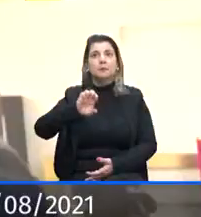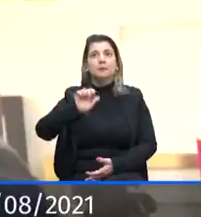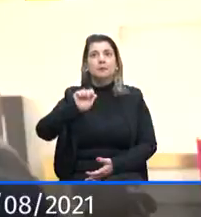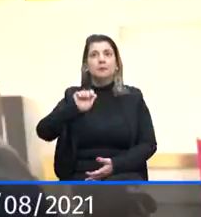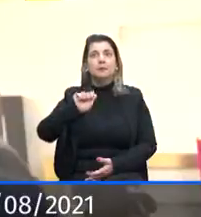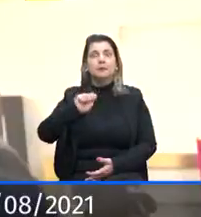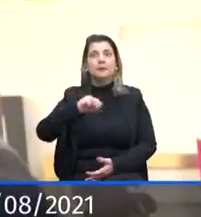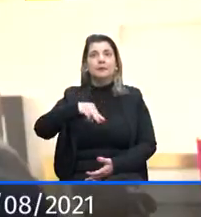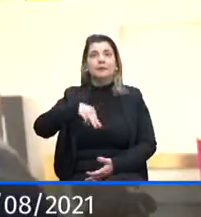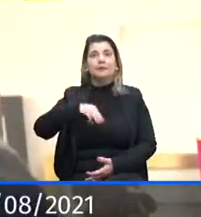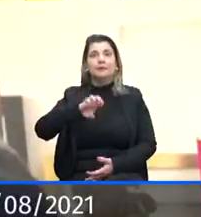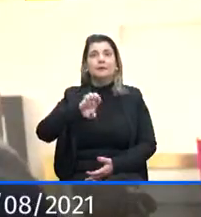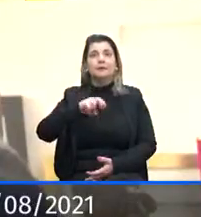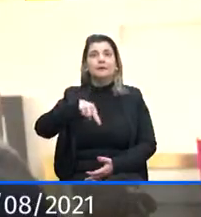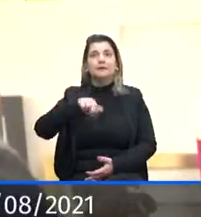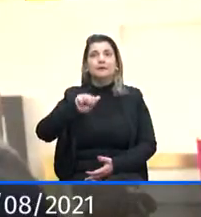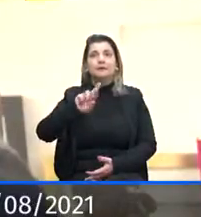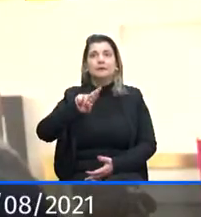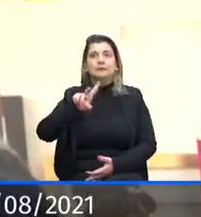Como? Ninguém falou?